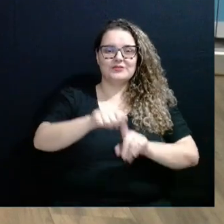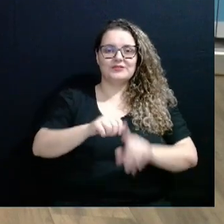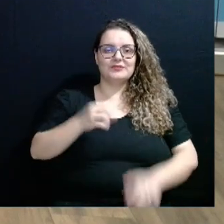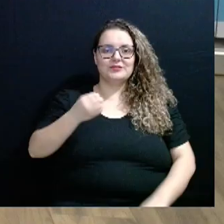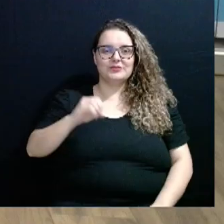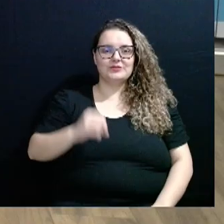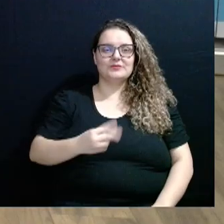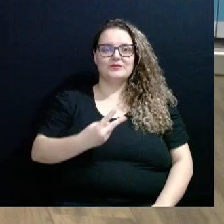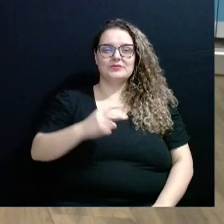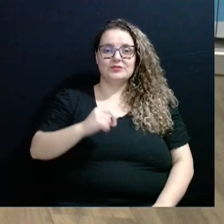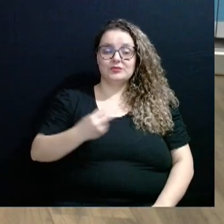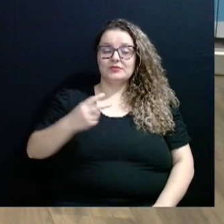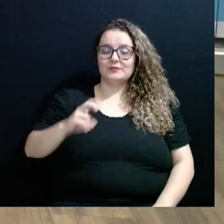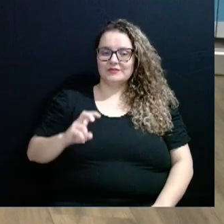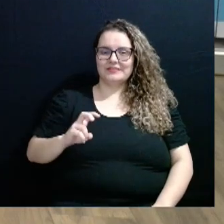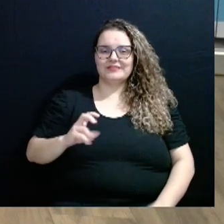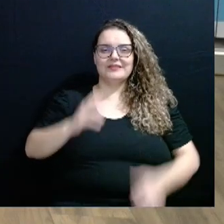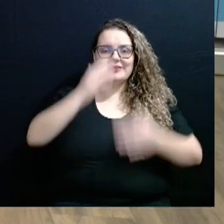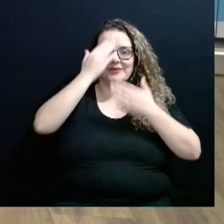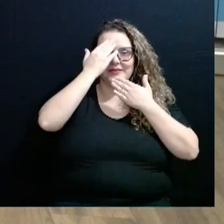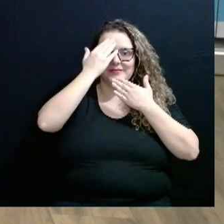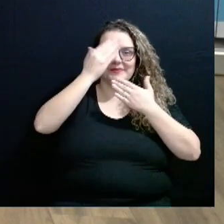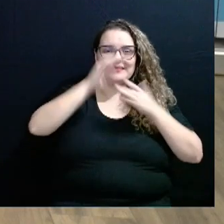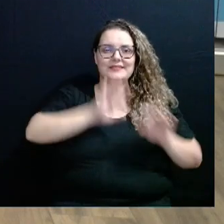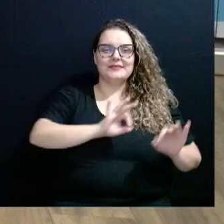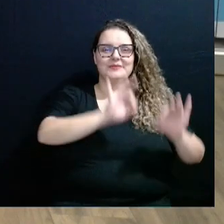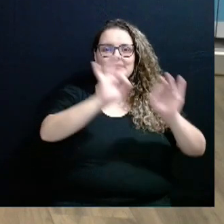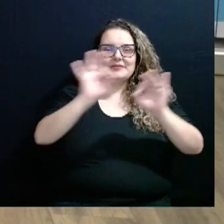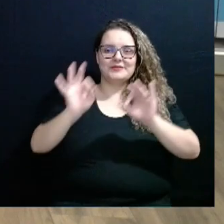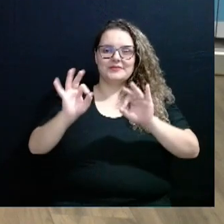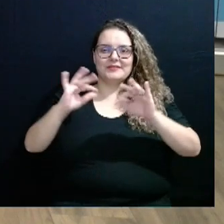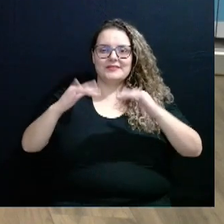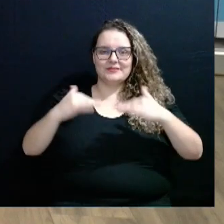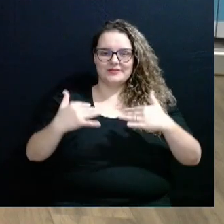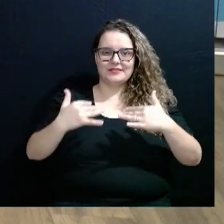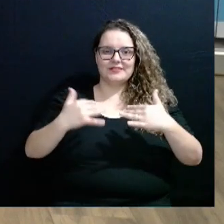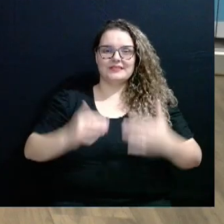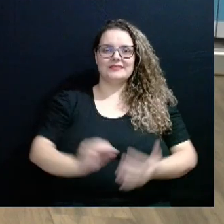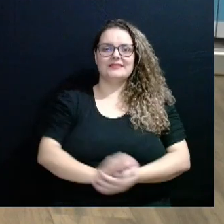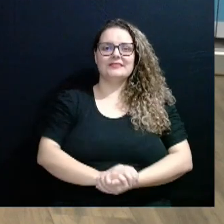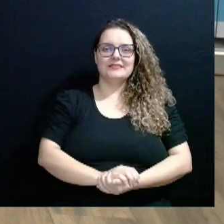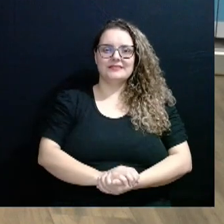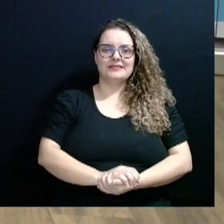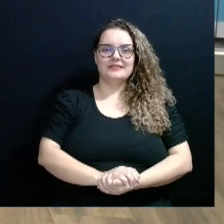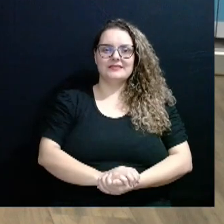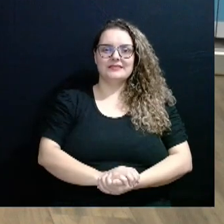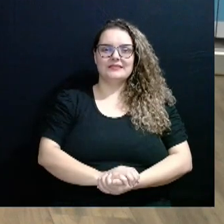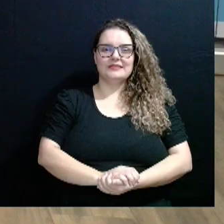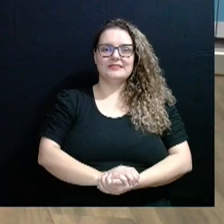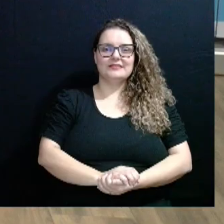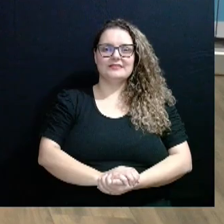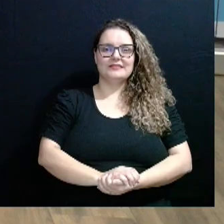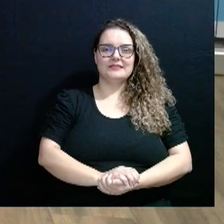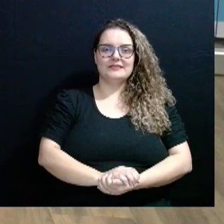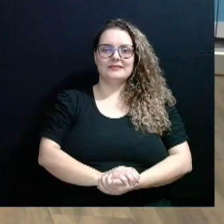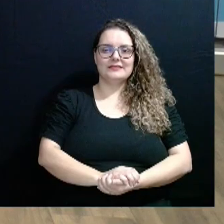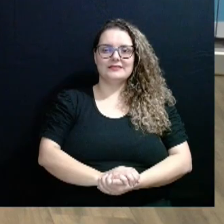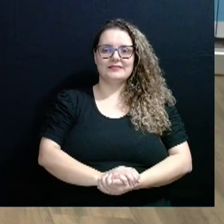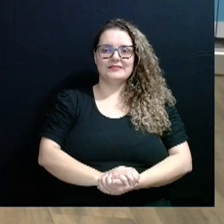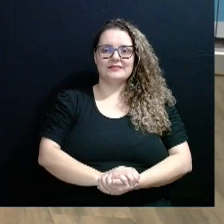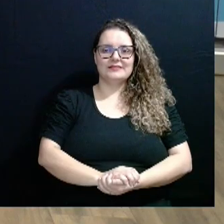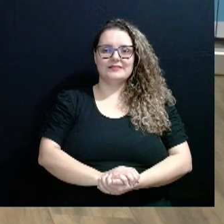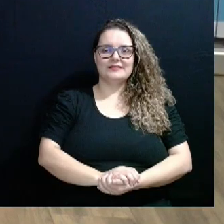2025. Muito obrigado pela sua companhia, pela sua audiência. Meio-dia mais 3 minutos. E eu quero a sua